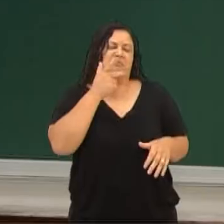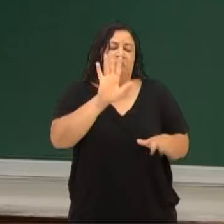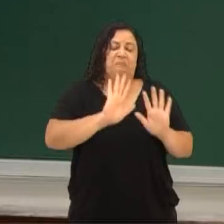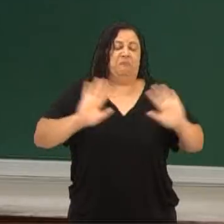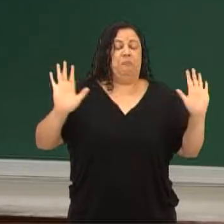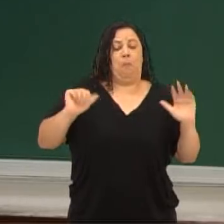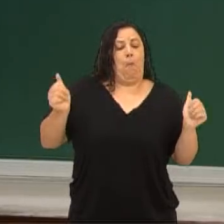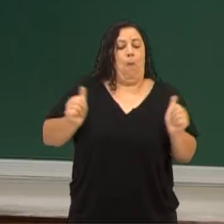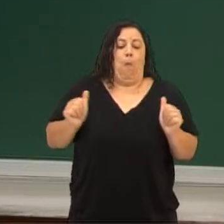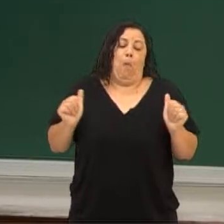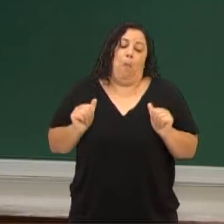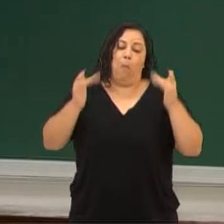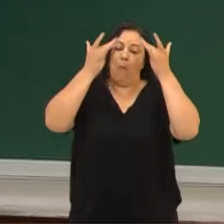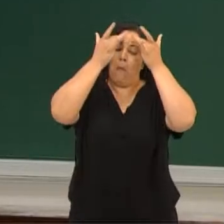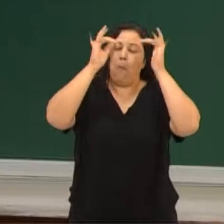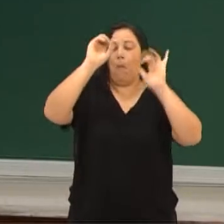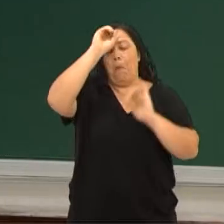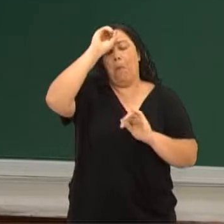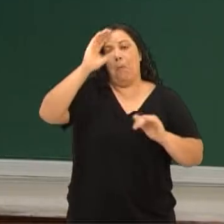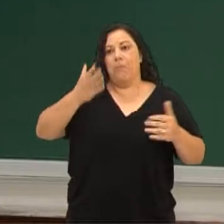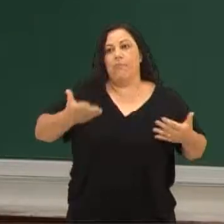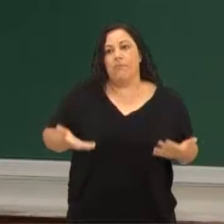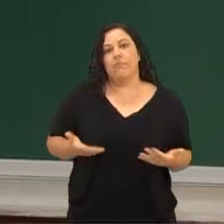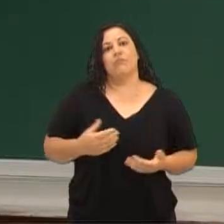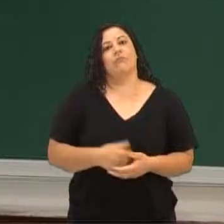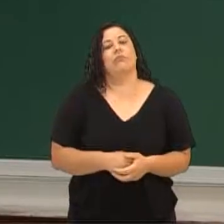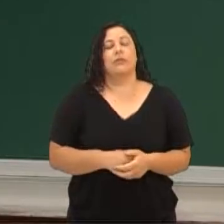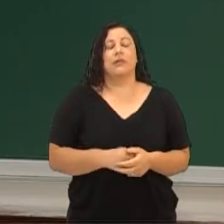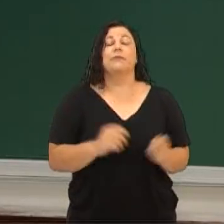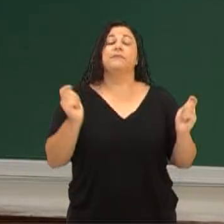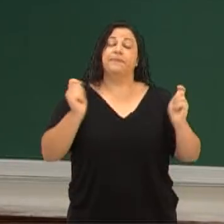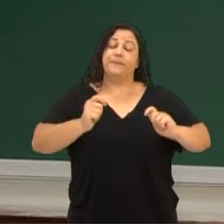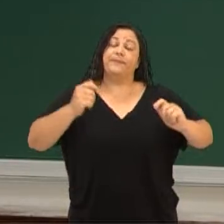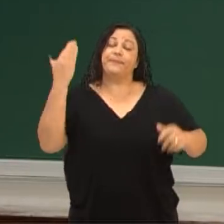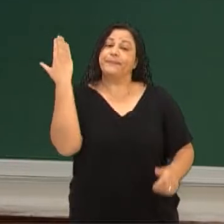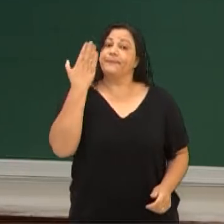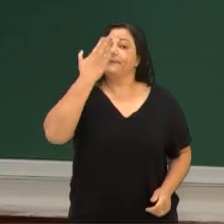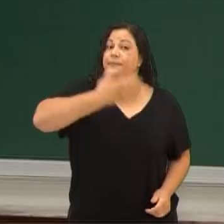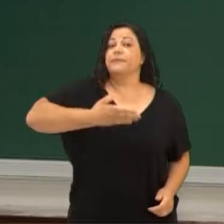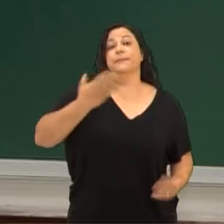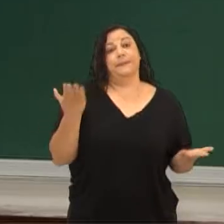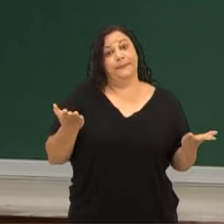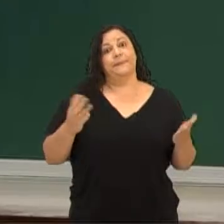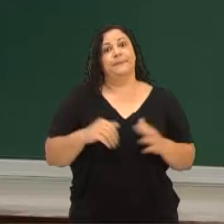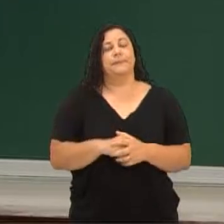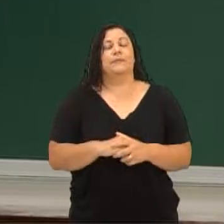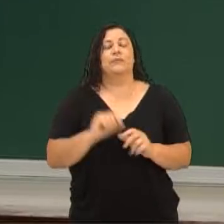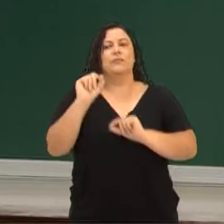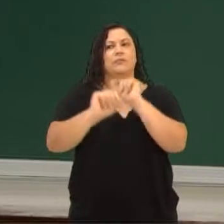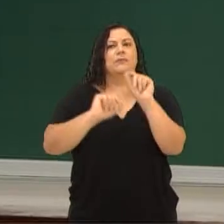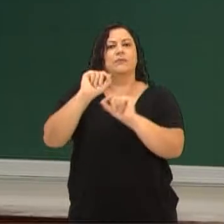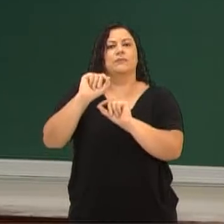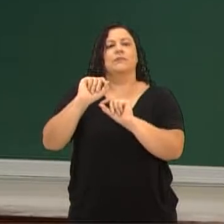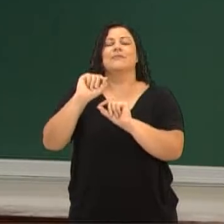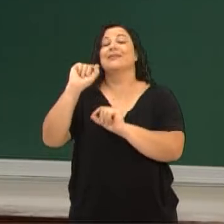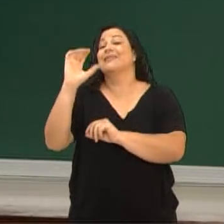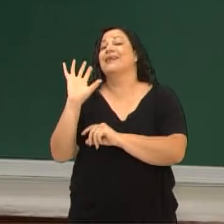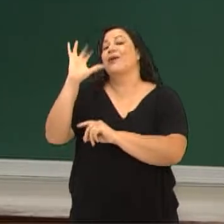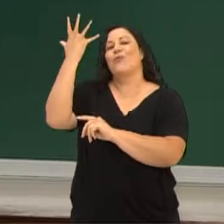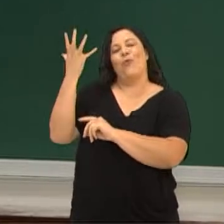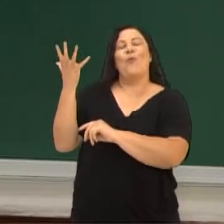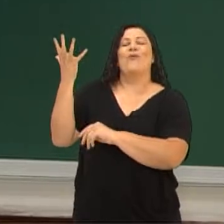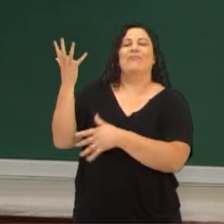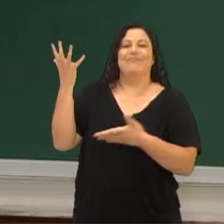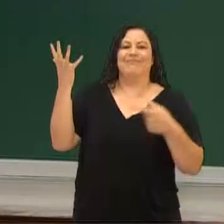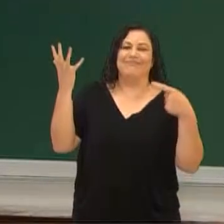não podemos também condenar sem ter essa prova aí, que eles não sabem que isso acontece, né, no território